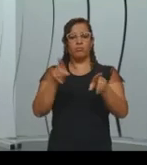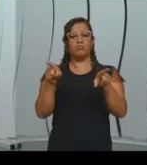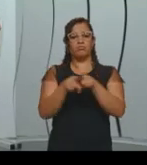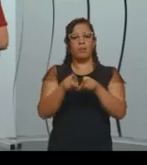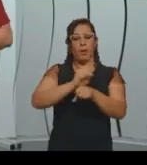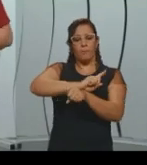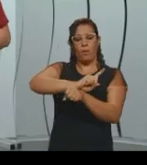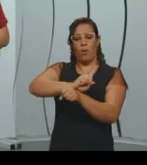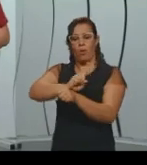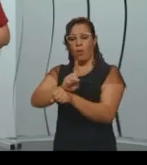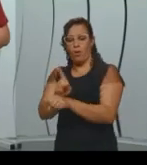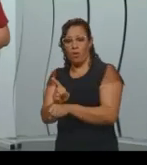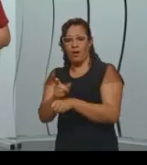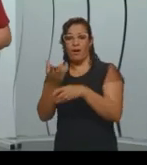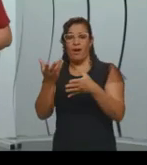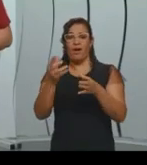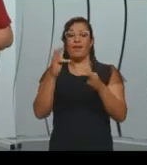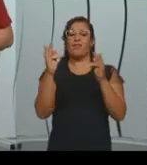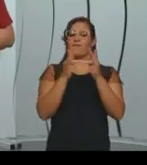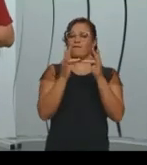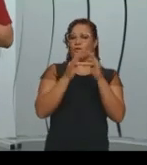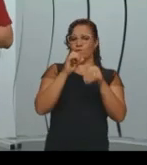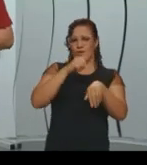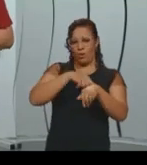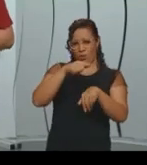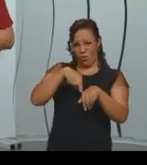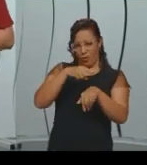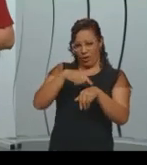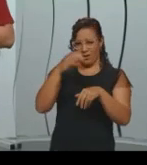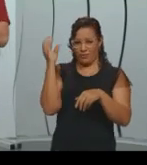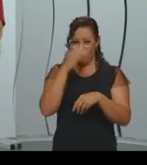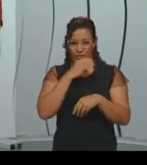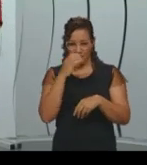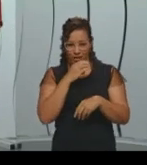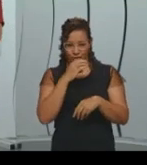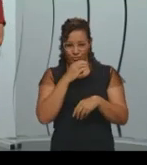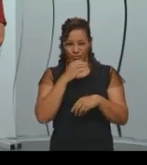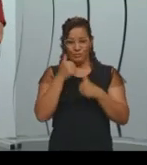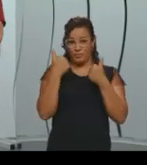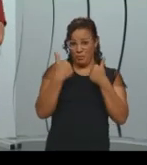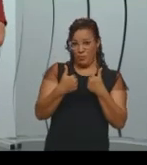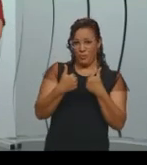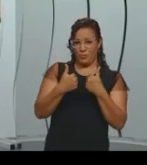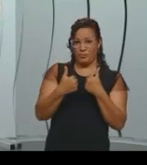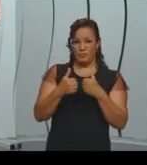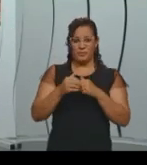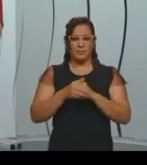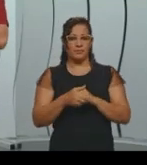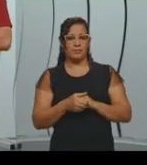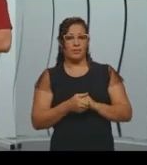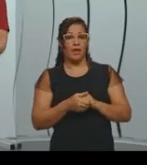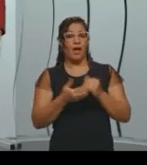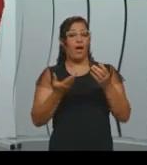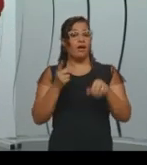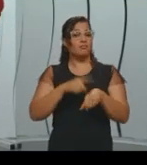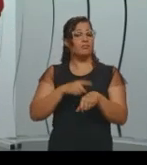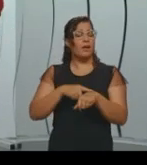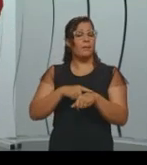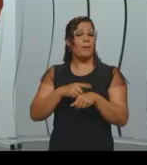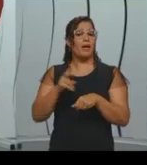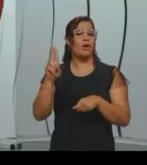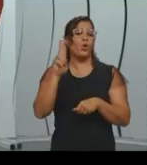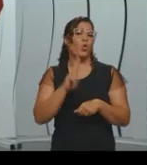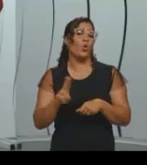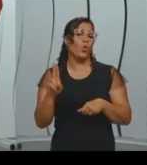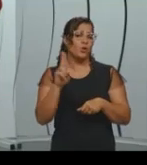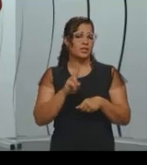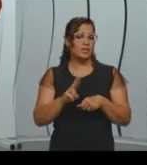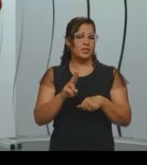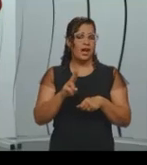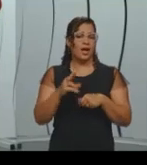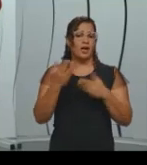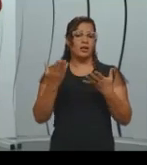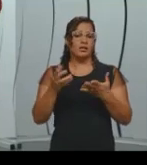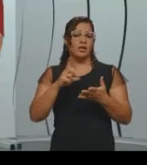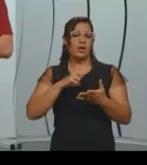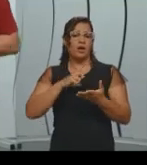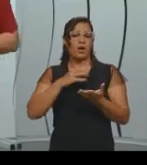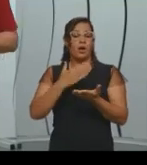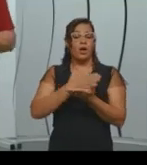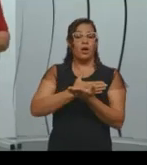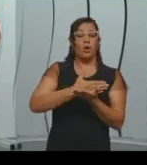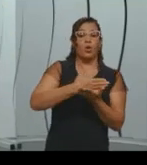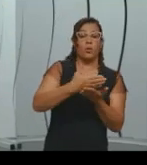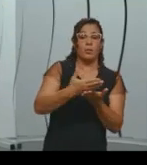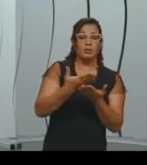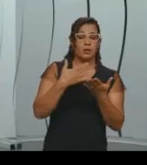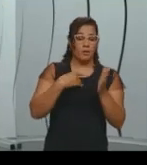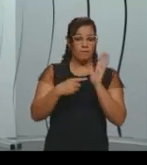usando função horária da velocidade, tá bom? Além também de usarmos a função horária da posição, que é essa que eu vou